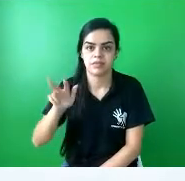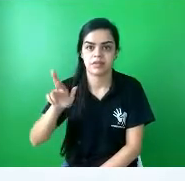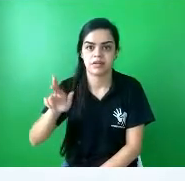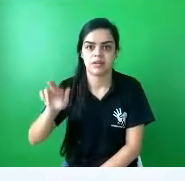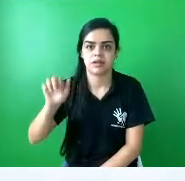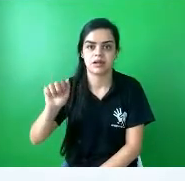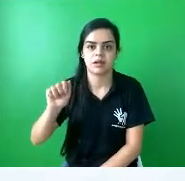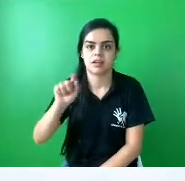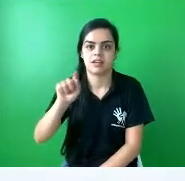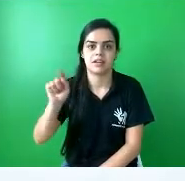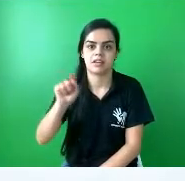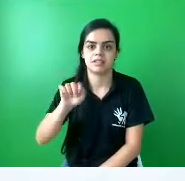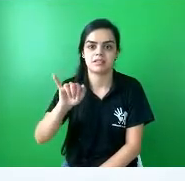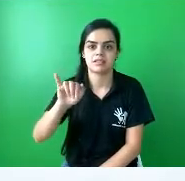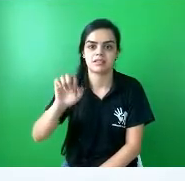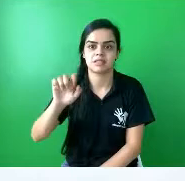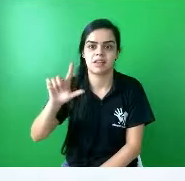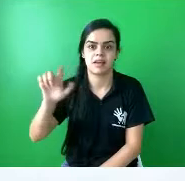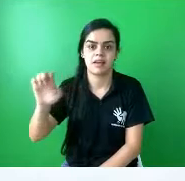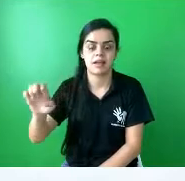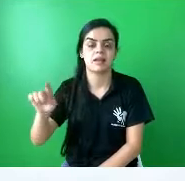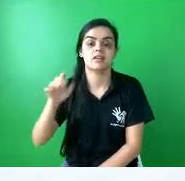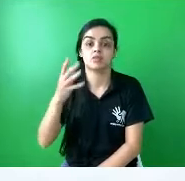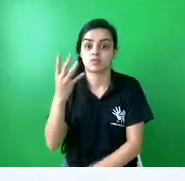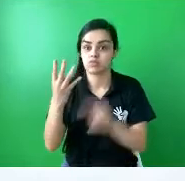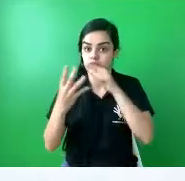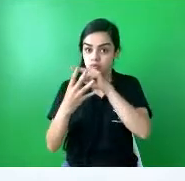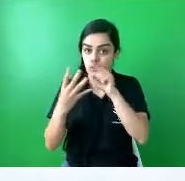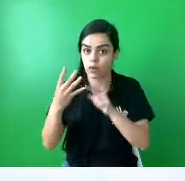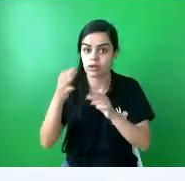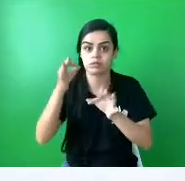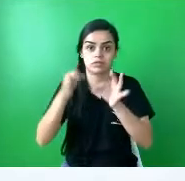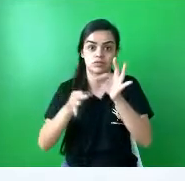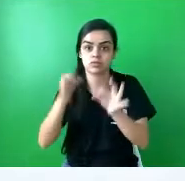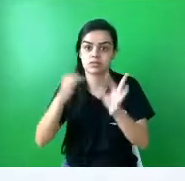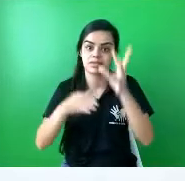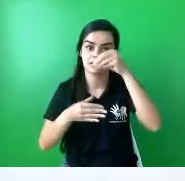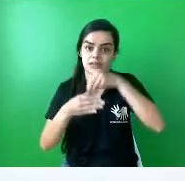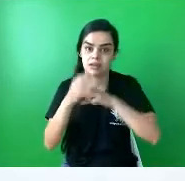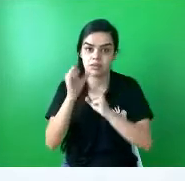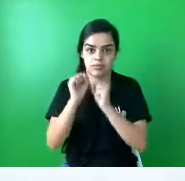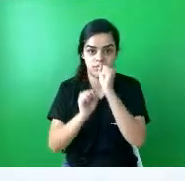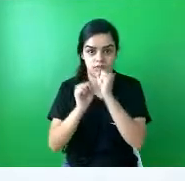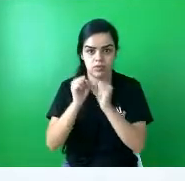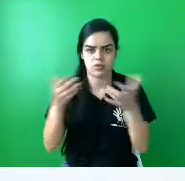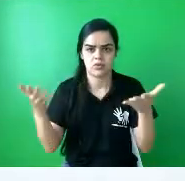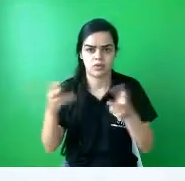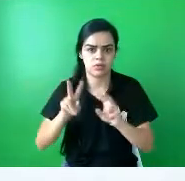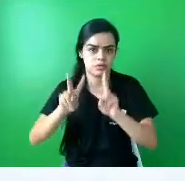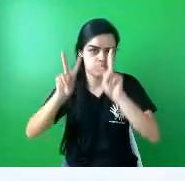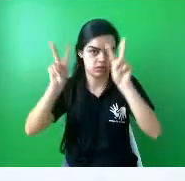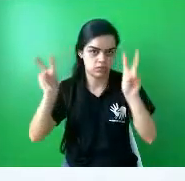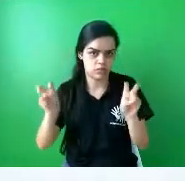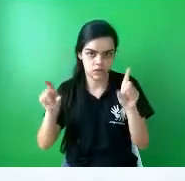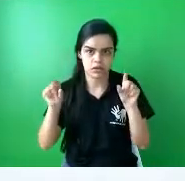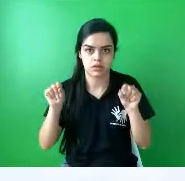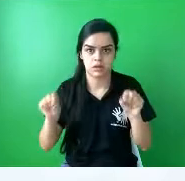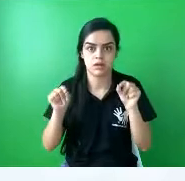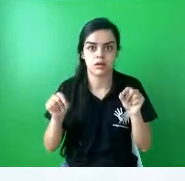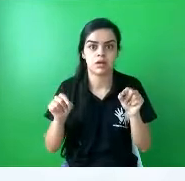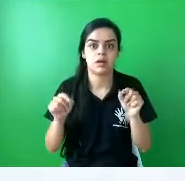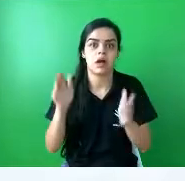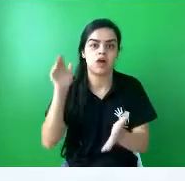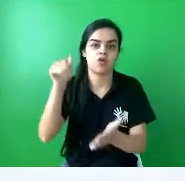Flores. Todos fazem parte do Justiça nas Fábricas. Então, porque vamos falar aqui hoje, gente, sobre a